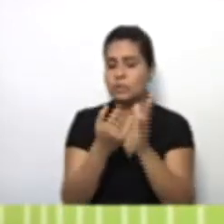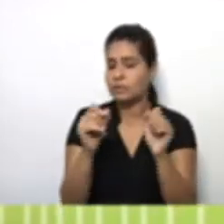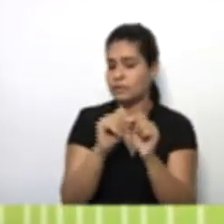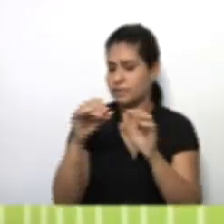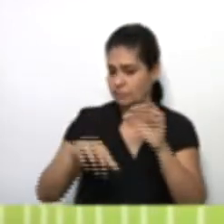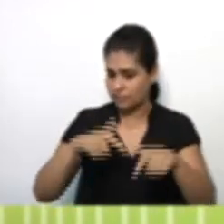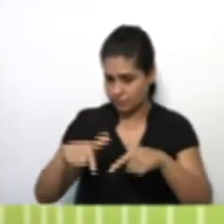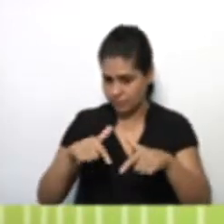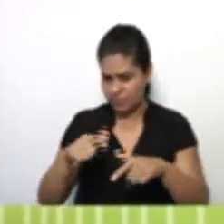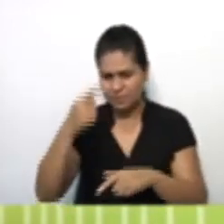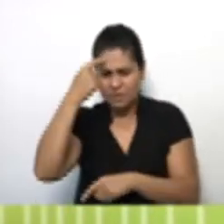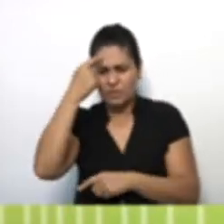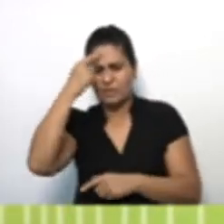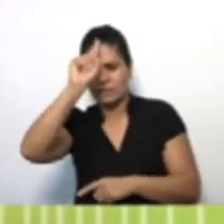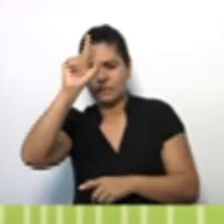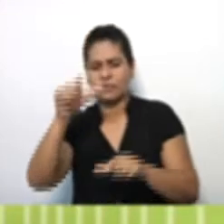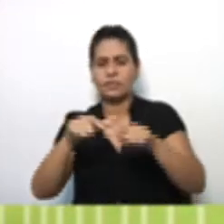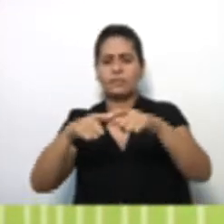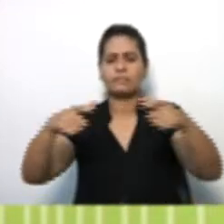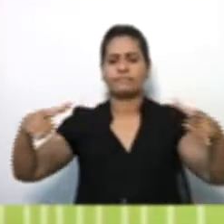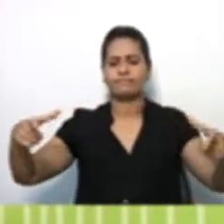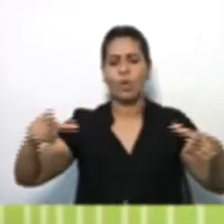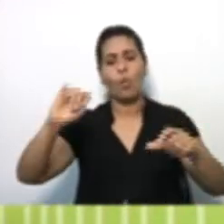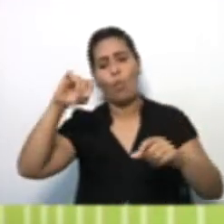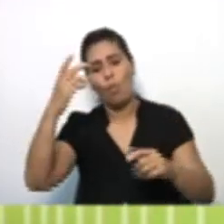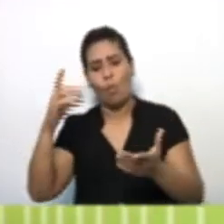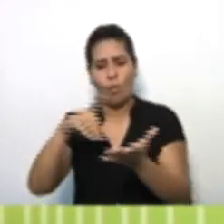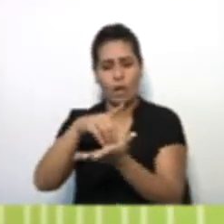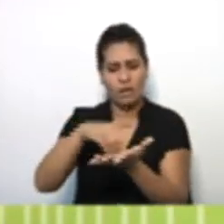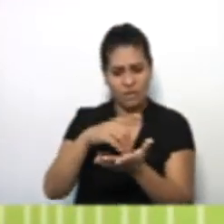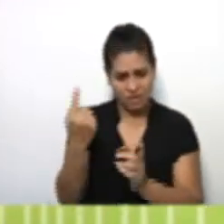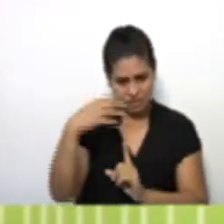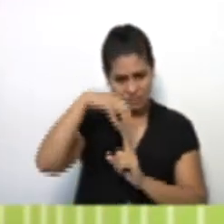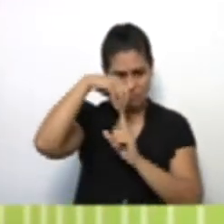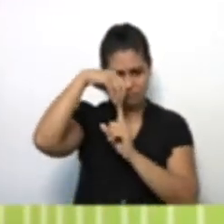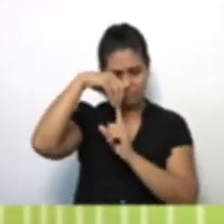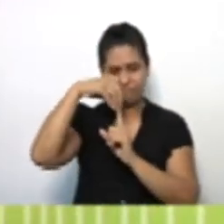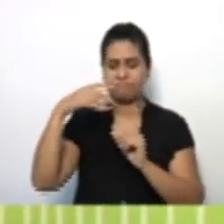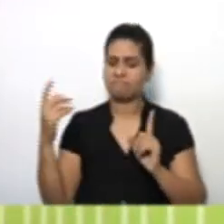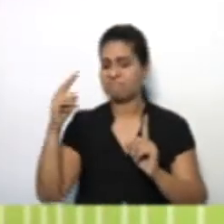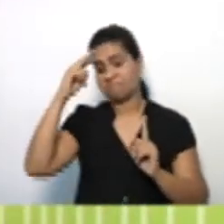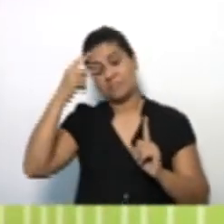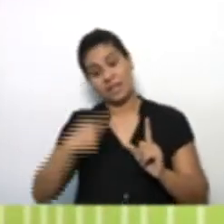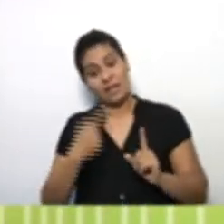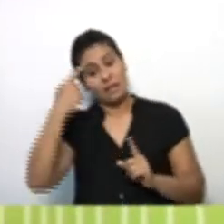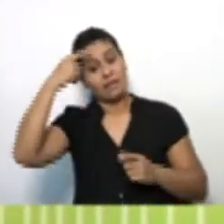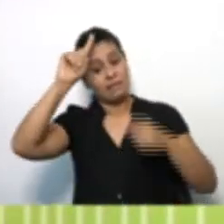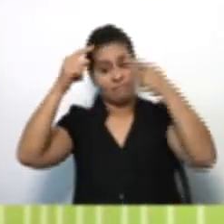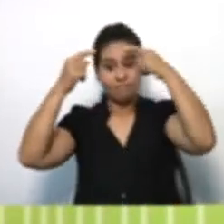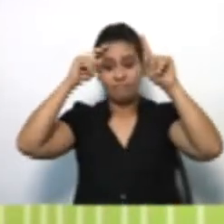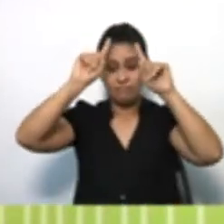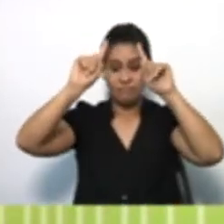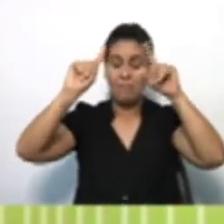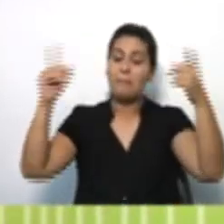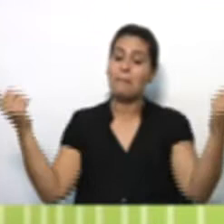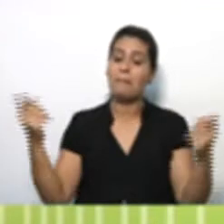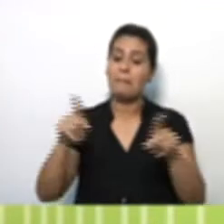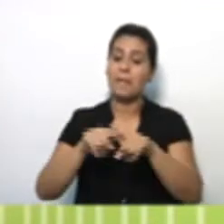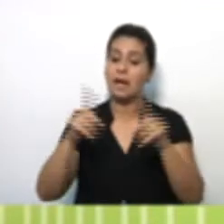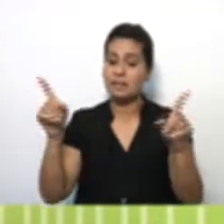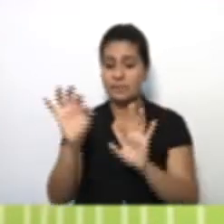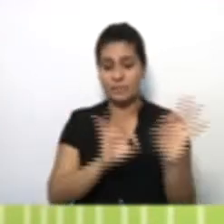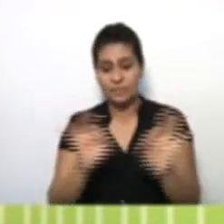aquele cara que criou o videocassete ou que criou o DVD, ele criou algo sozinho? Talvez ele tenha tido a ideia. Mas essa ideia